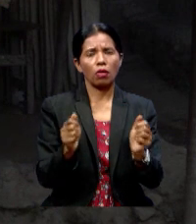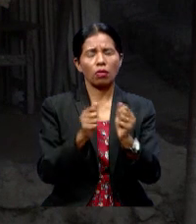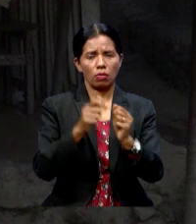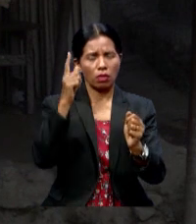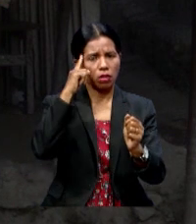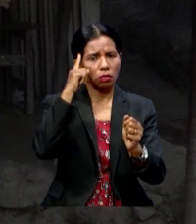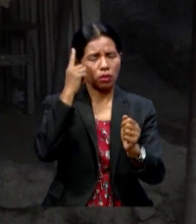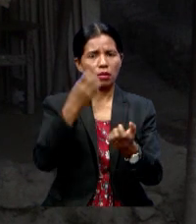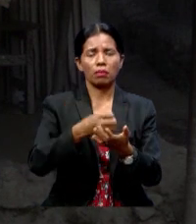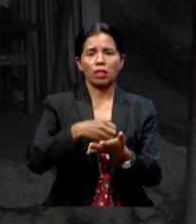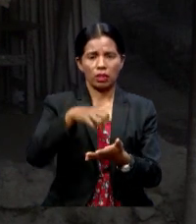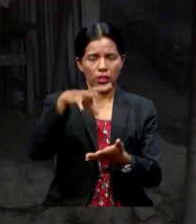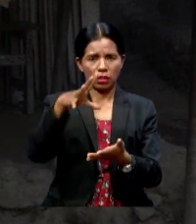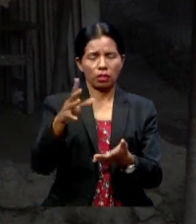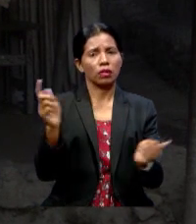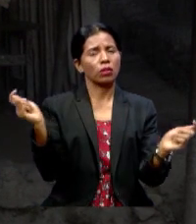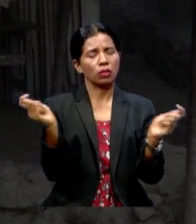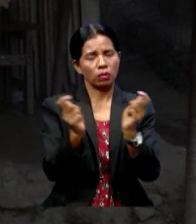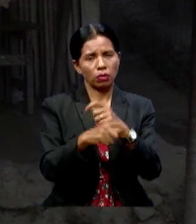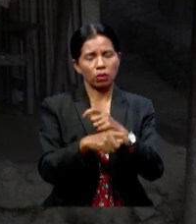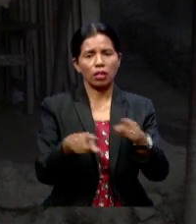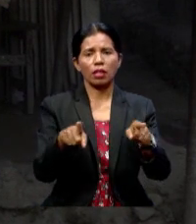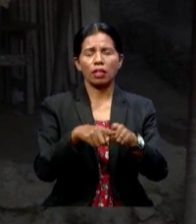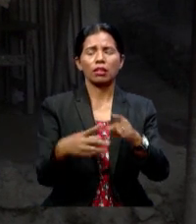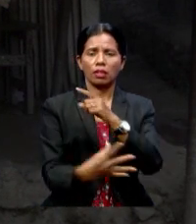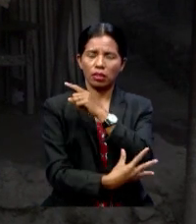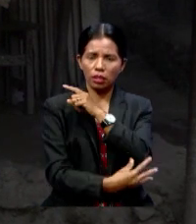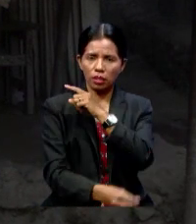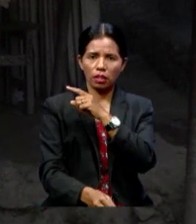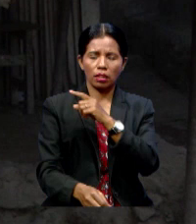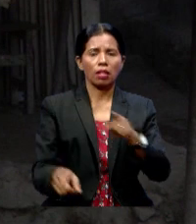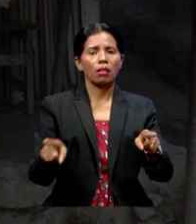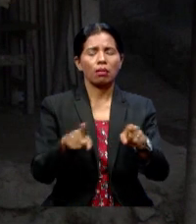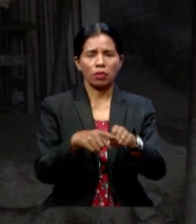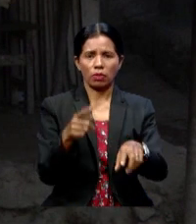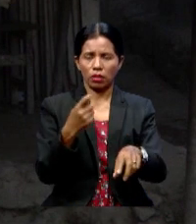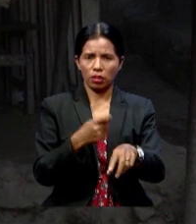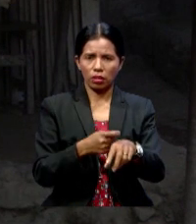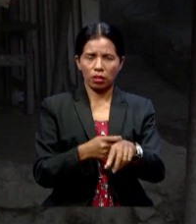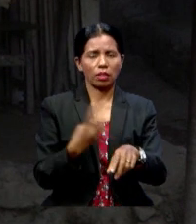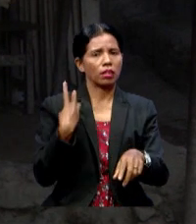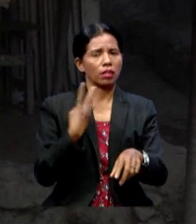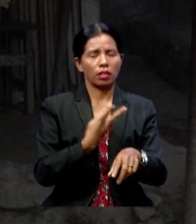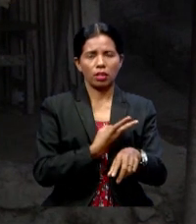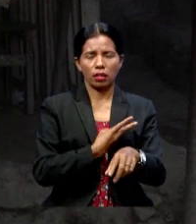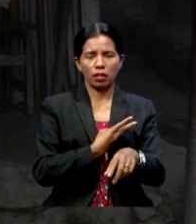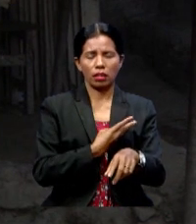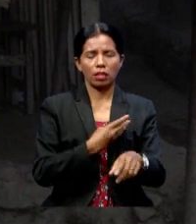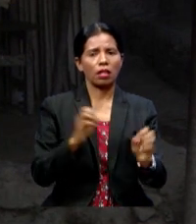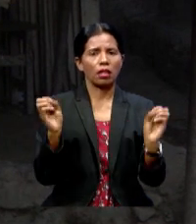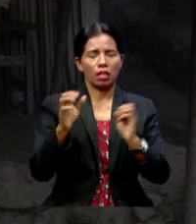nebe rico. Na fila que saiba pobreza, nebe afalo numa situação, nebe itala, imagina.